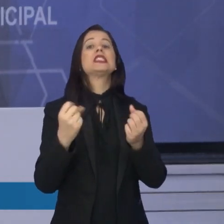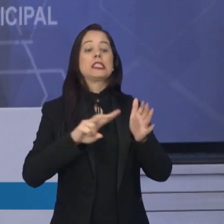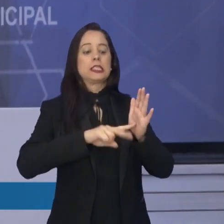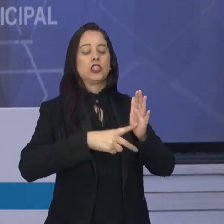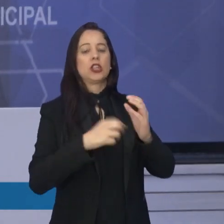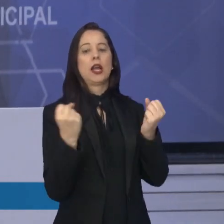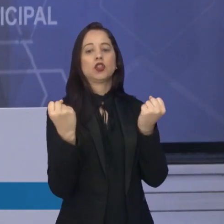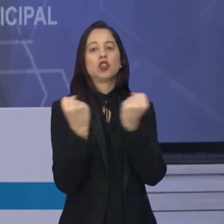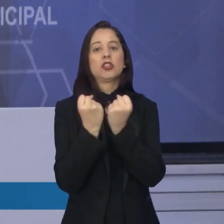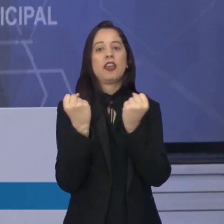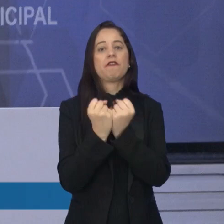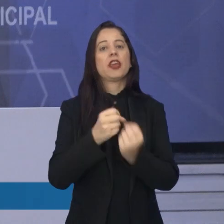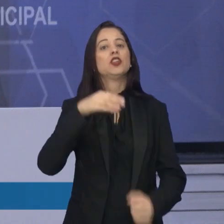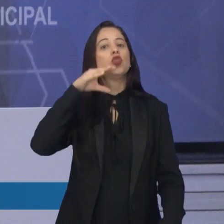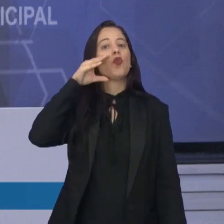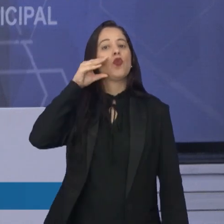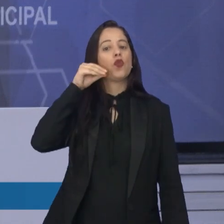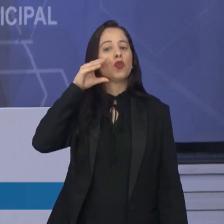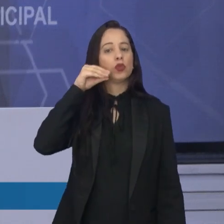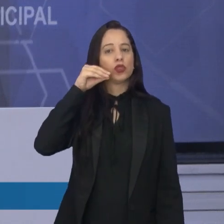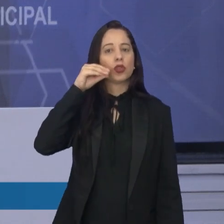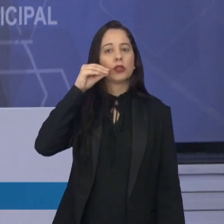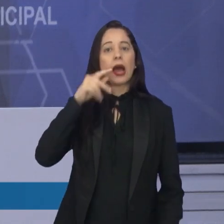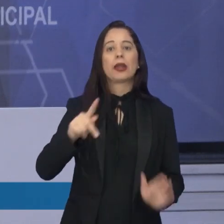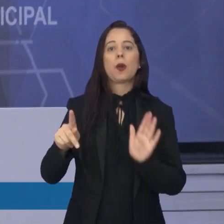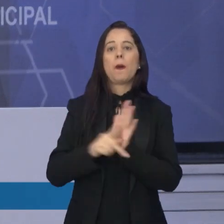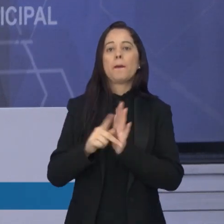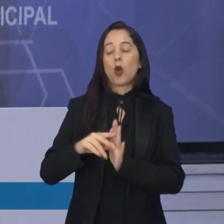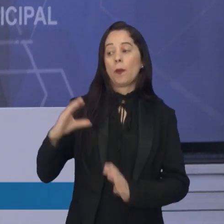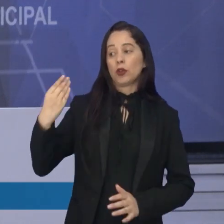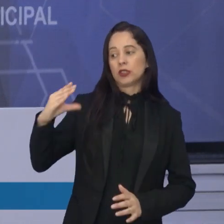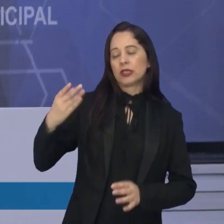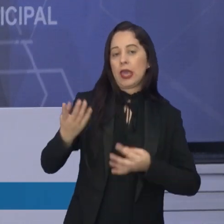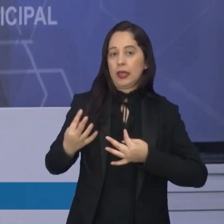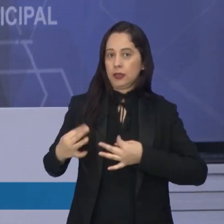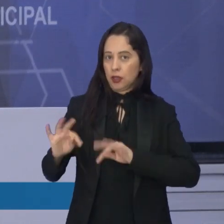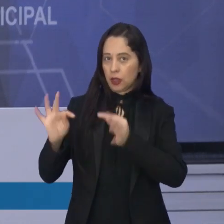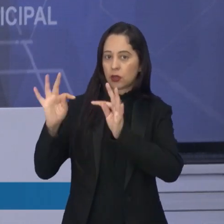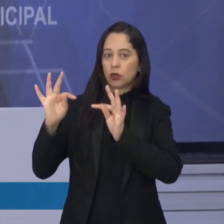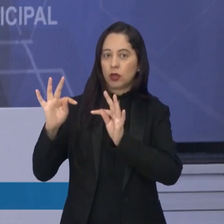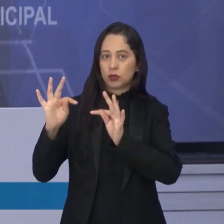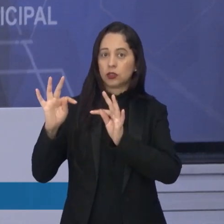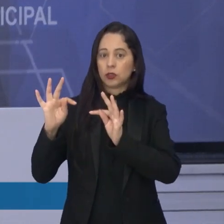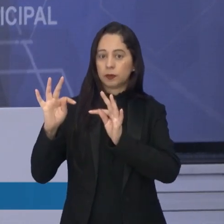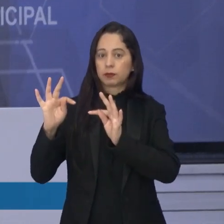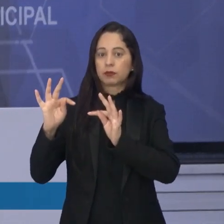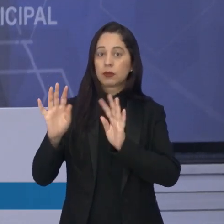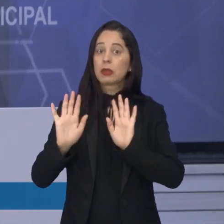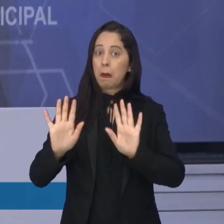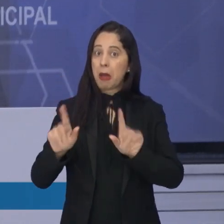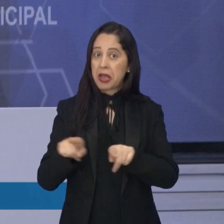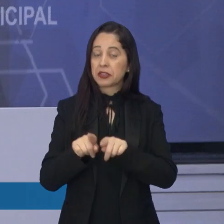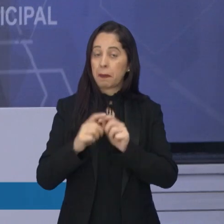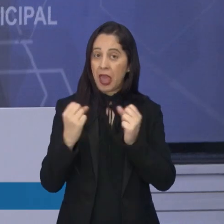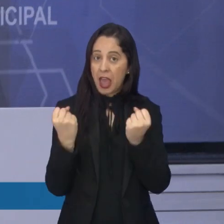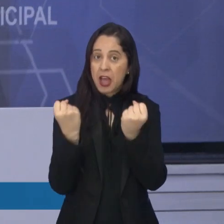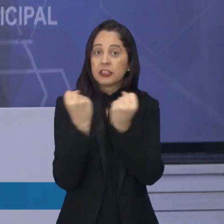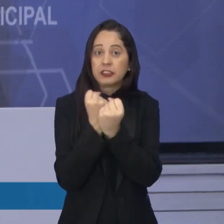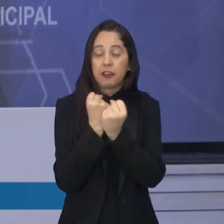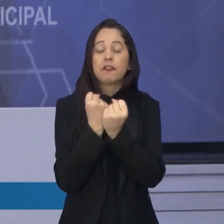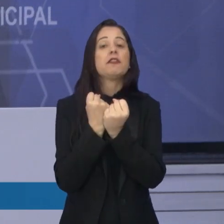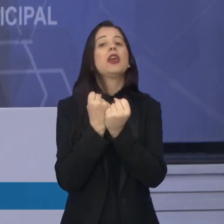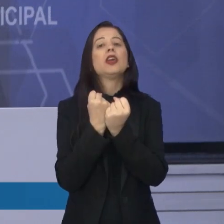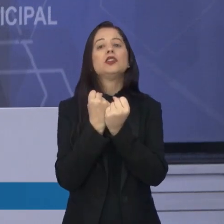os servidores das carreiras de ciência e tecnologia, mas também se engaja na defesa do serviço